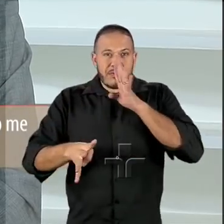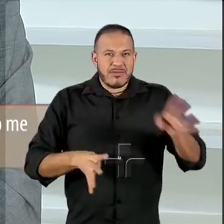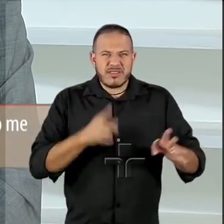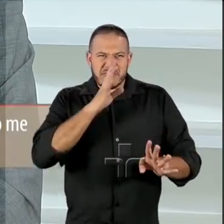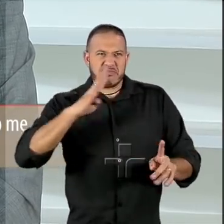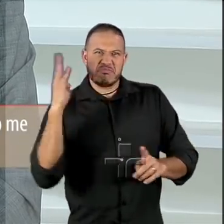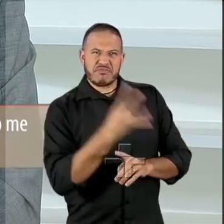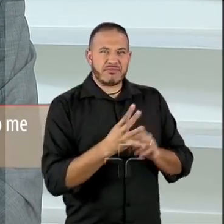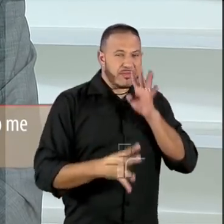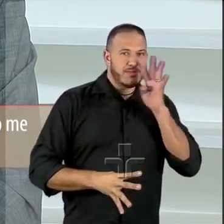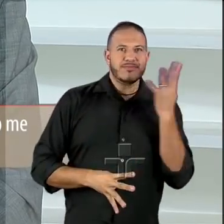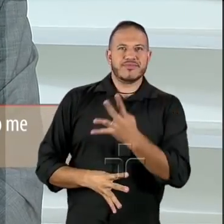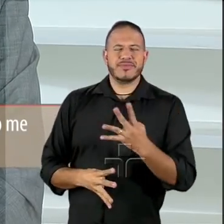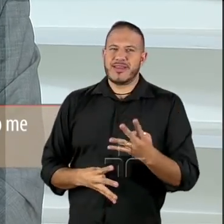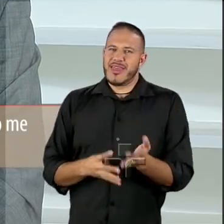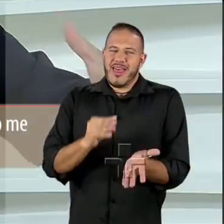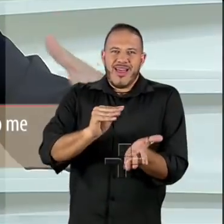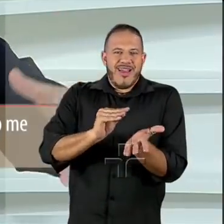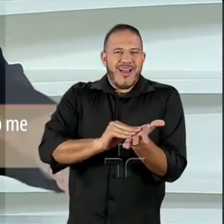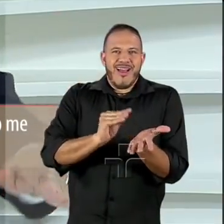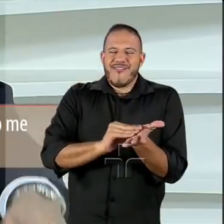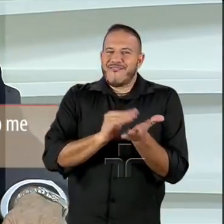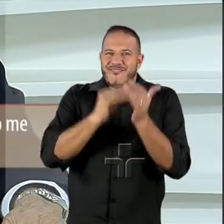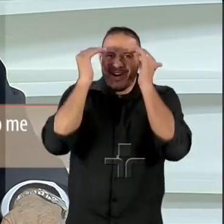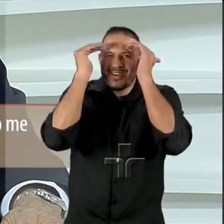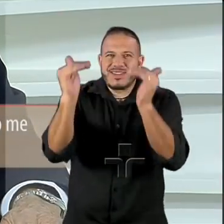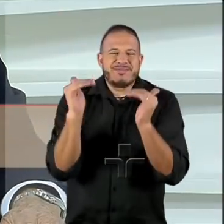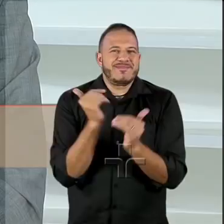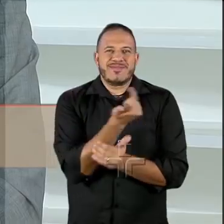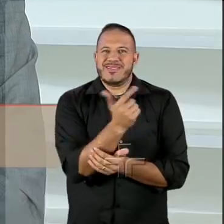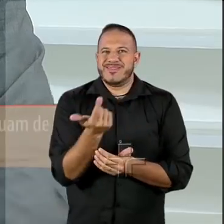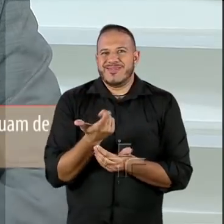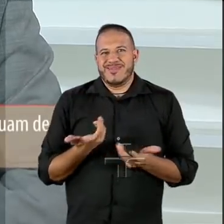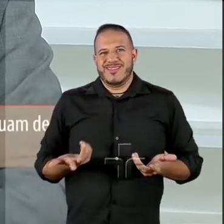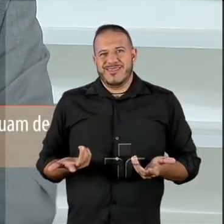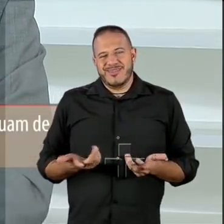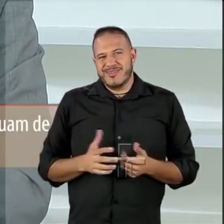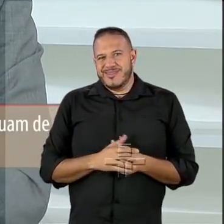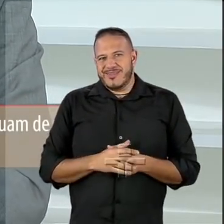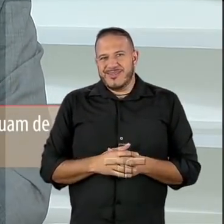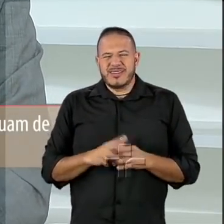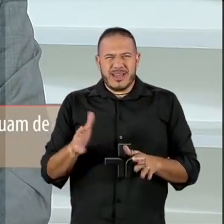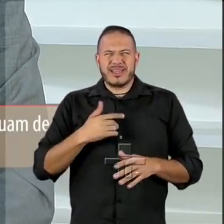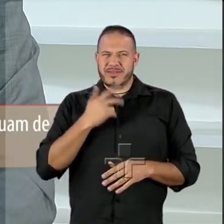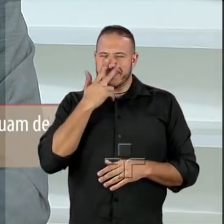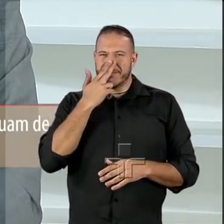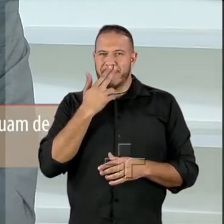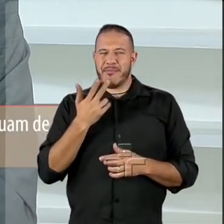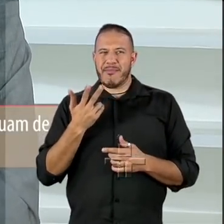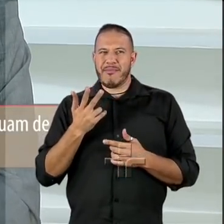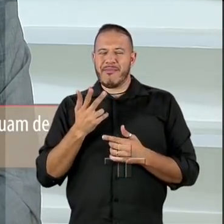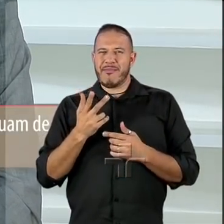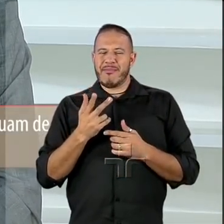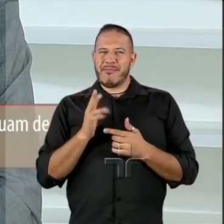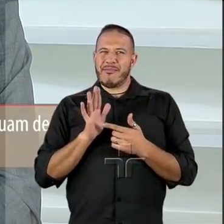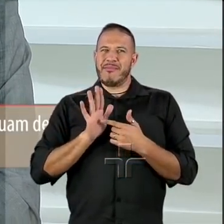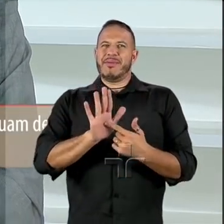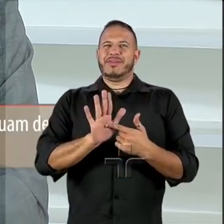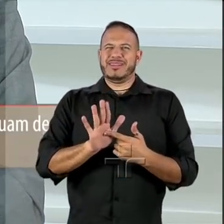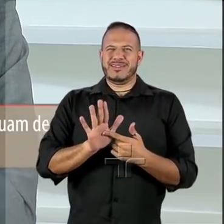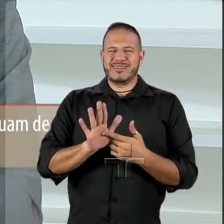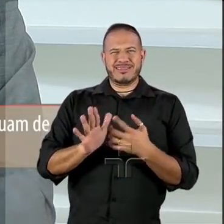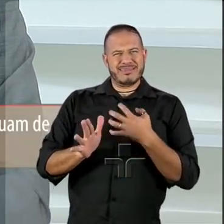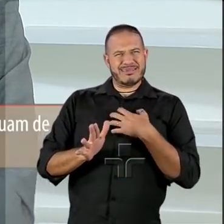outro. A falta de respeito. Né? Falta de respeito. O terceiro problema é que, às vezes, passa a impressão de que